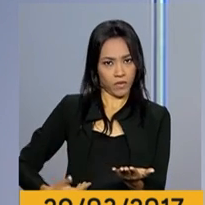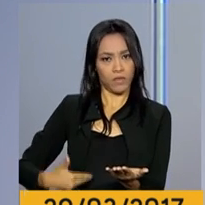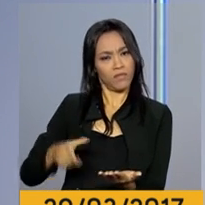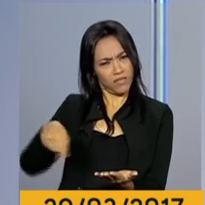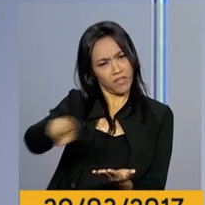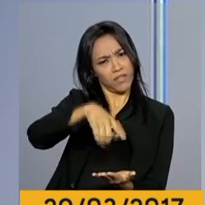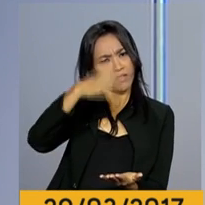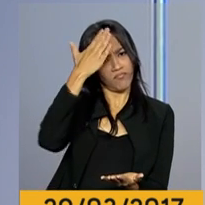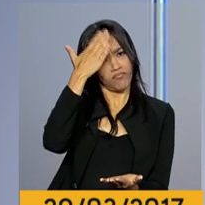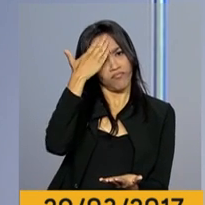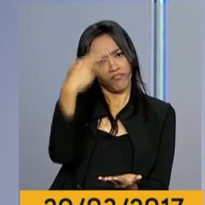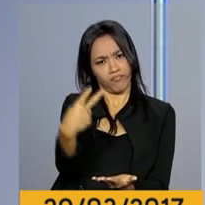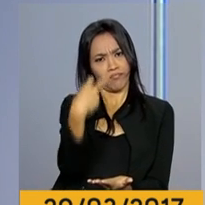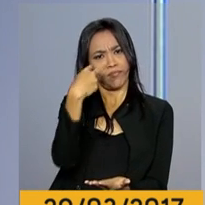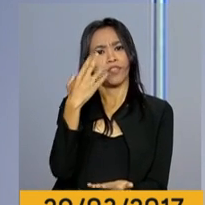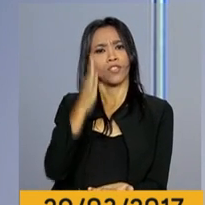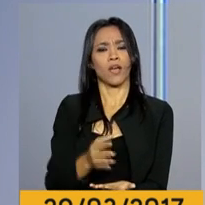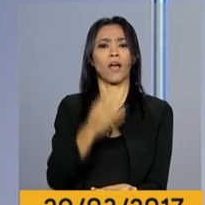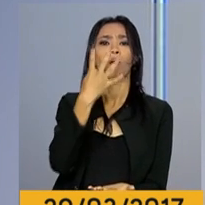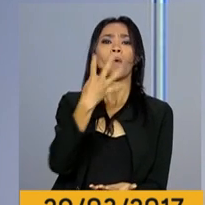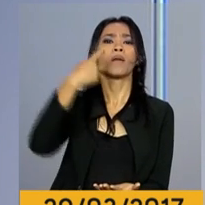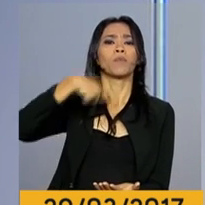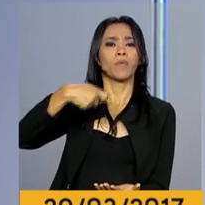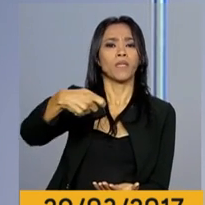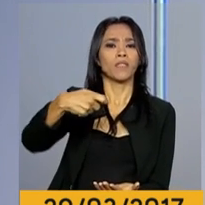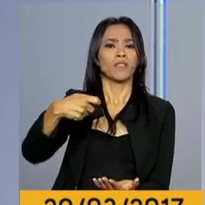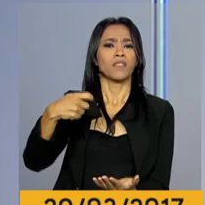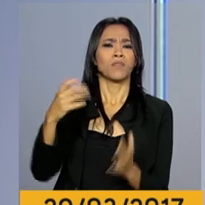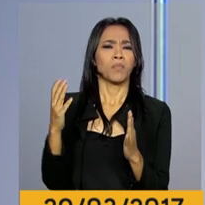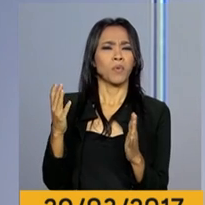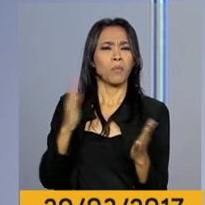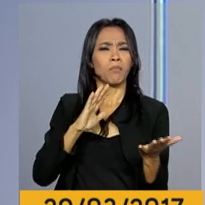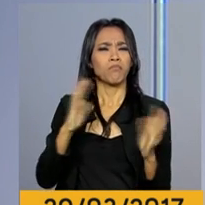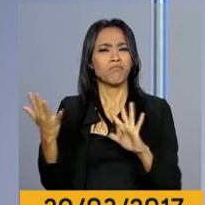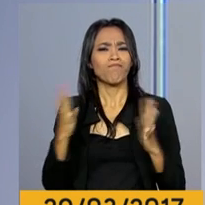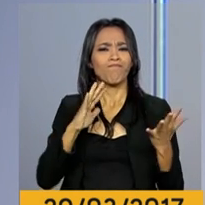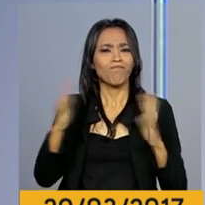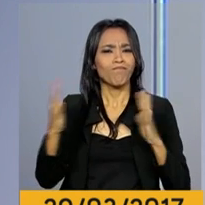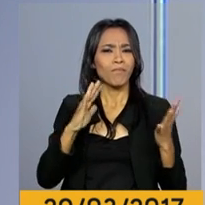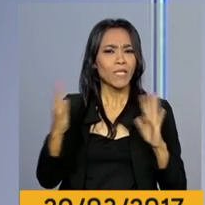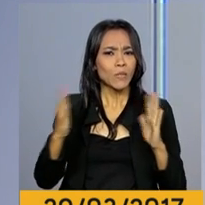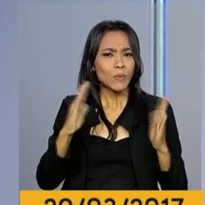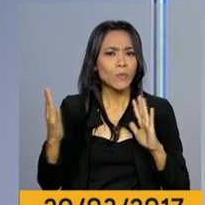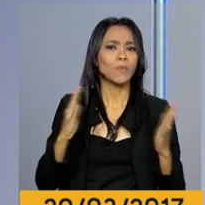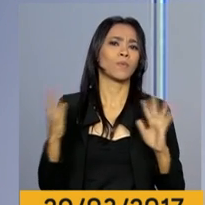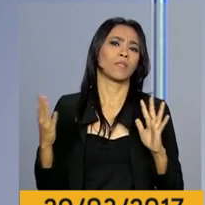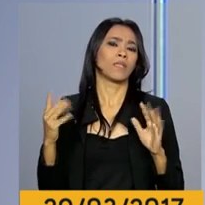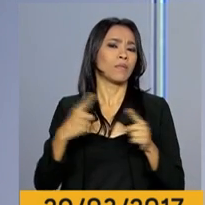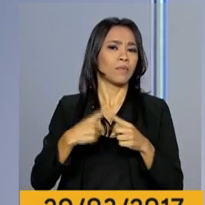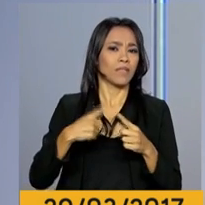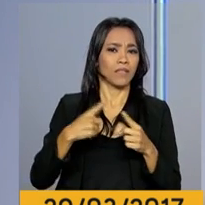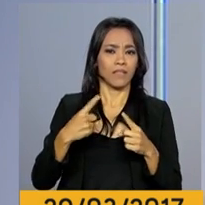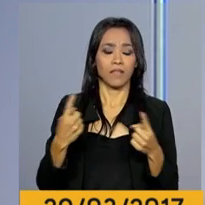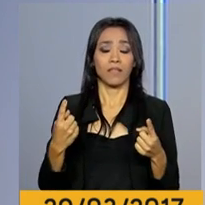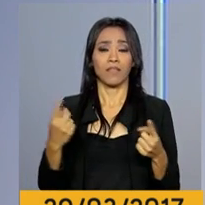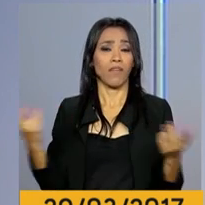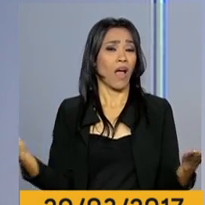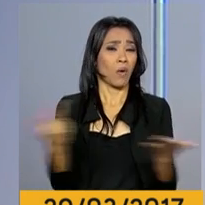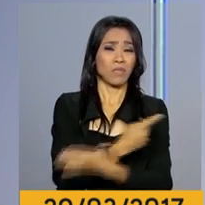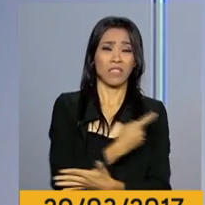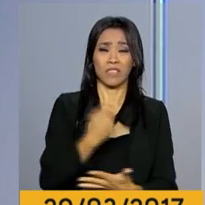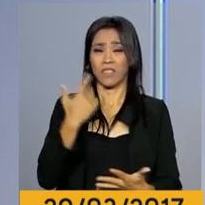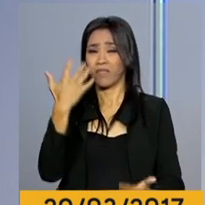nos primeiros quatro meses interinamente por que passava o país por um processo